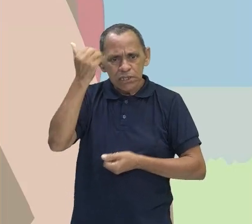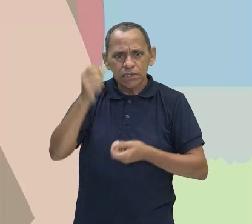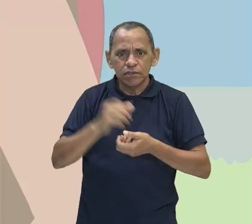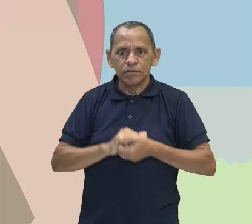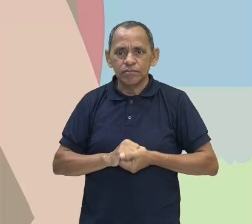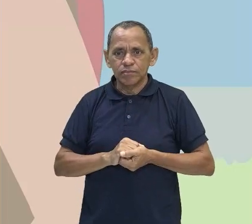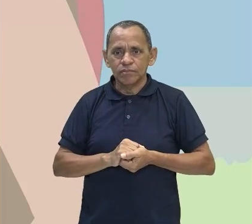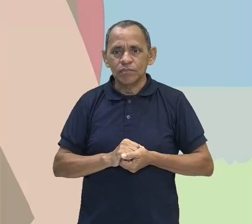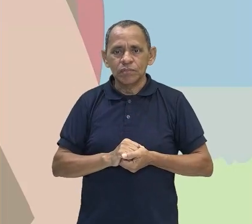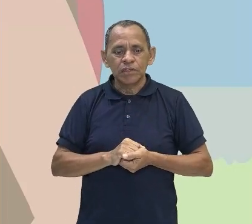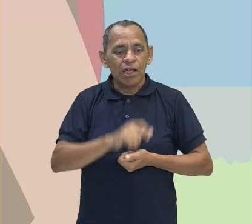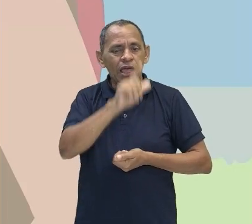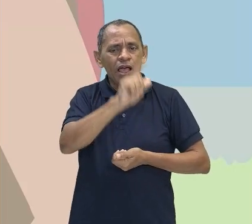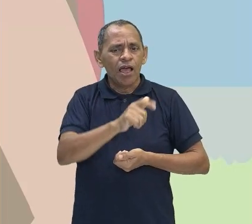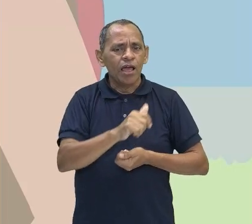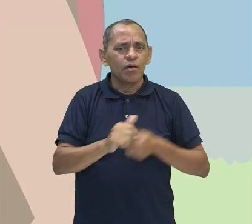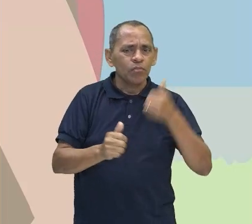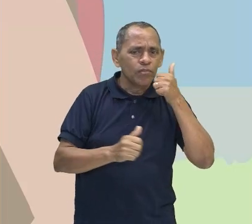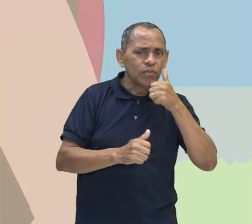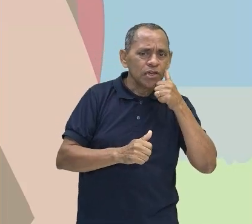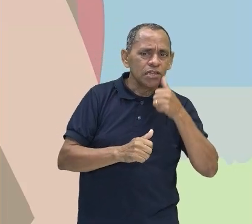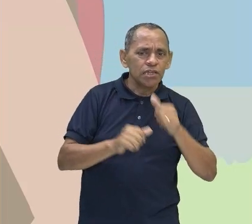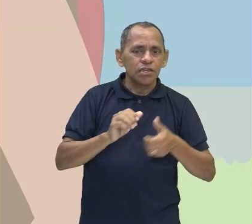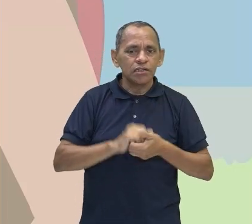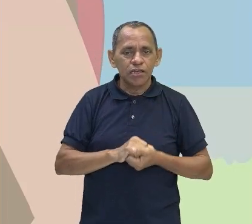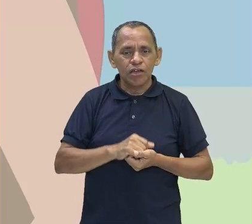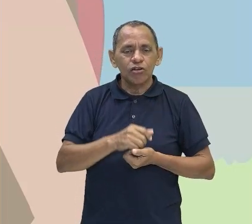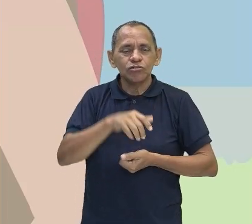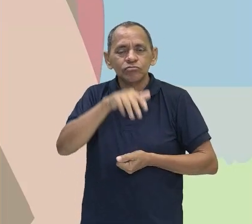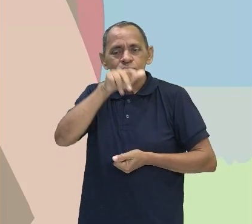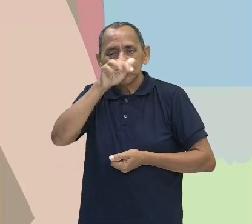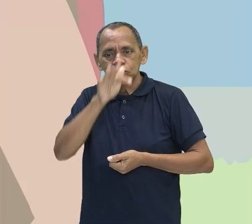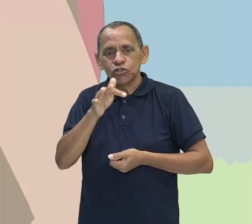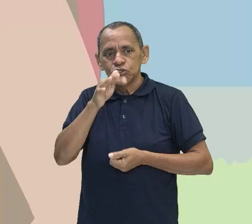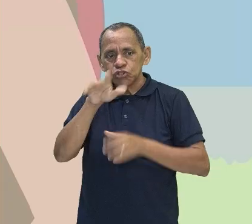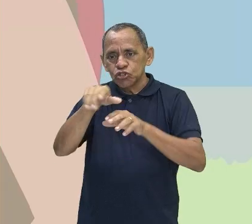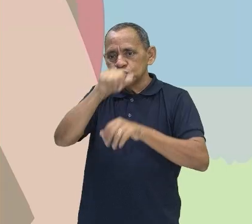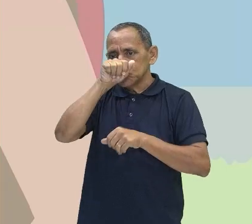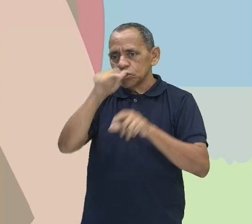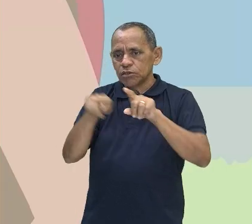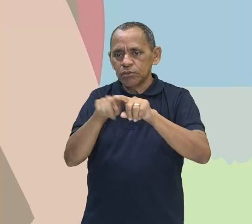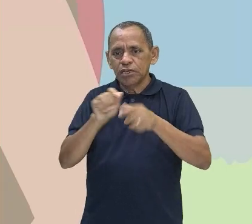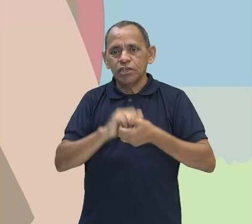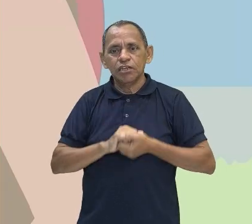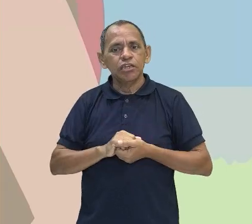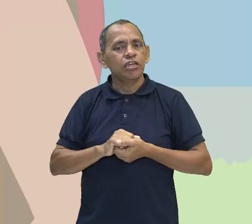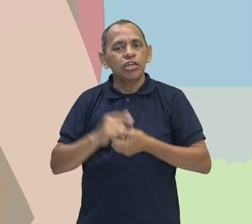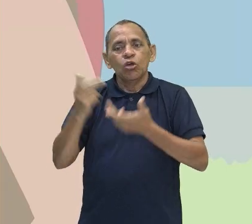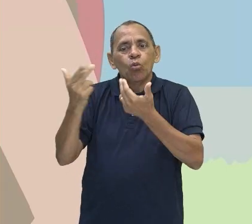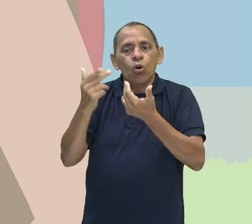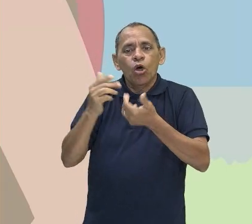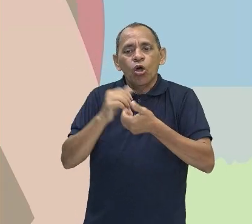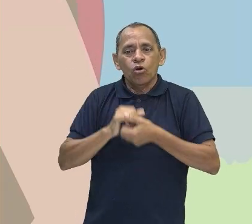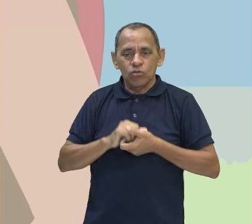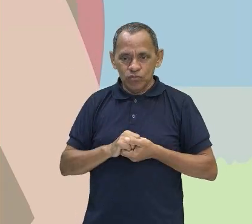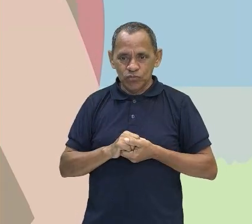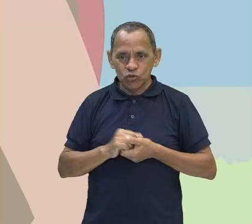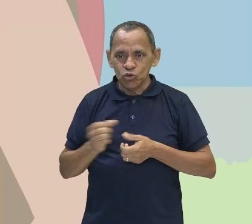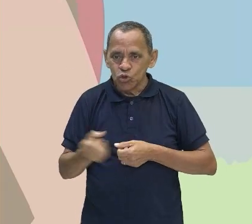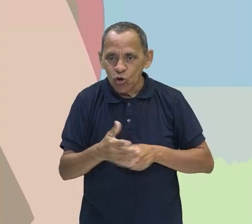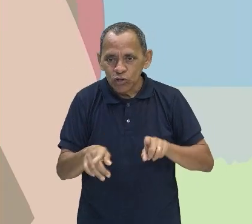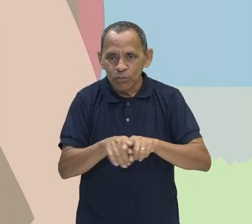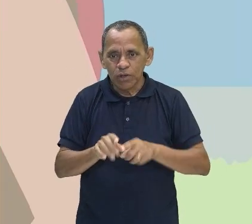olha o brilho na pele dele. E esse cheirinho é igualzinho que sai do rio. Não vai encontrar outro assim,